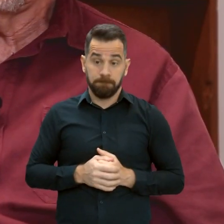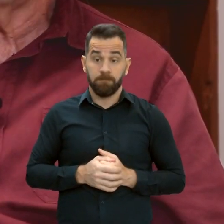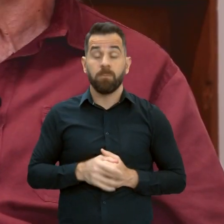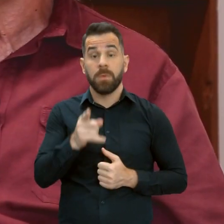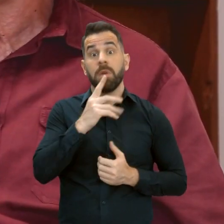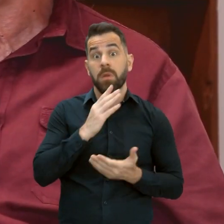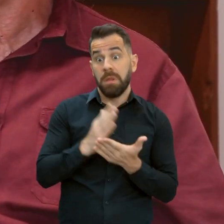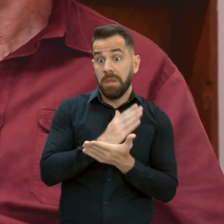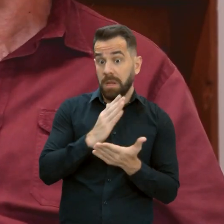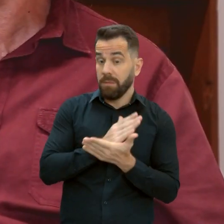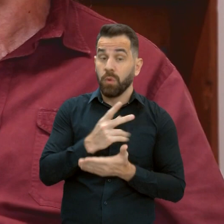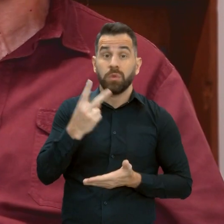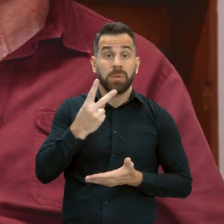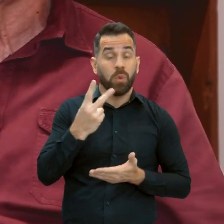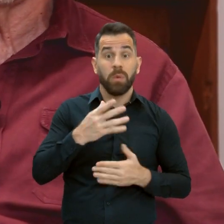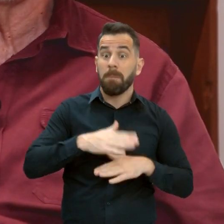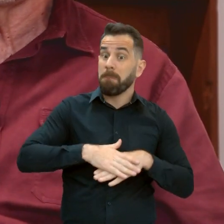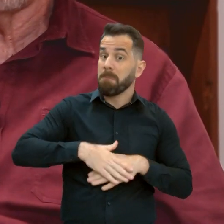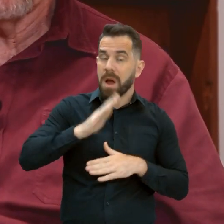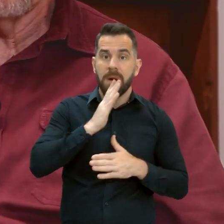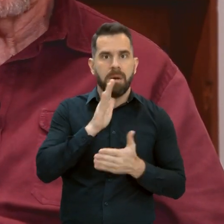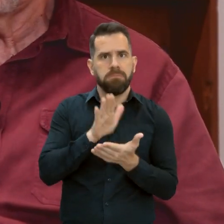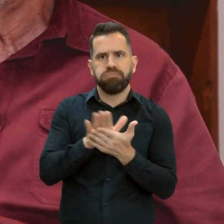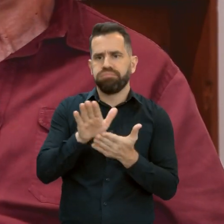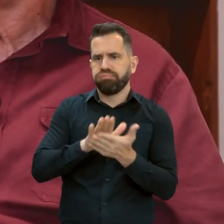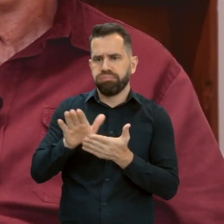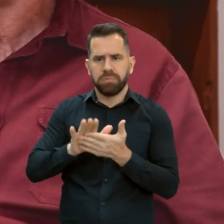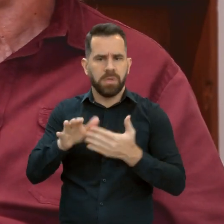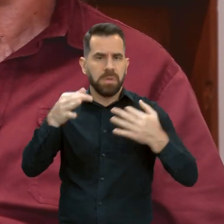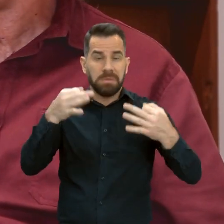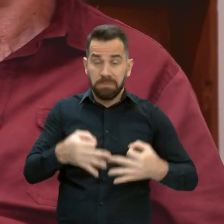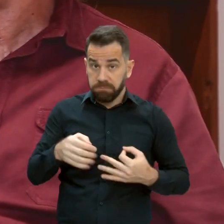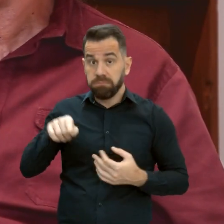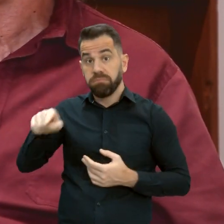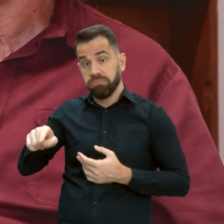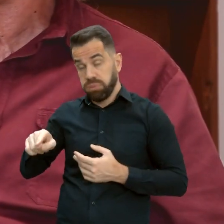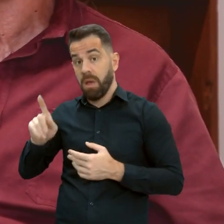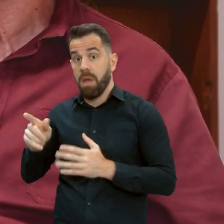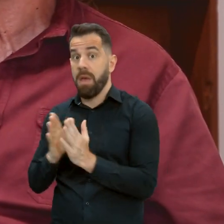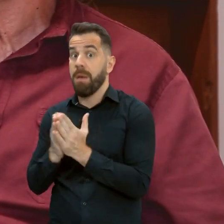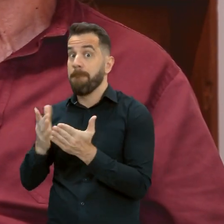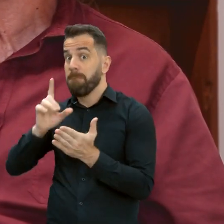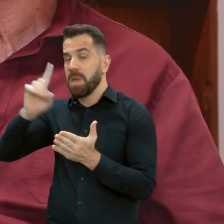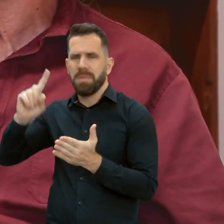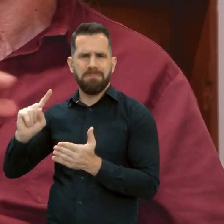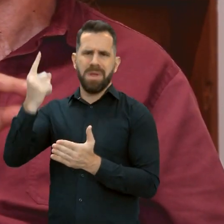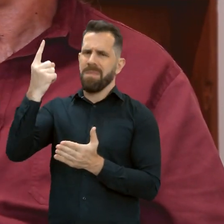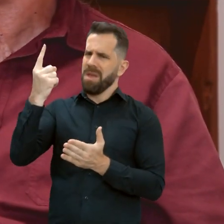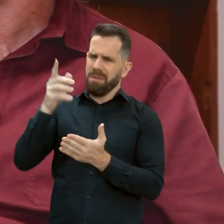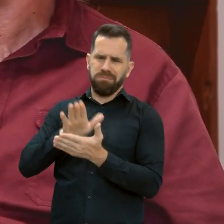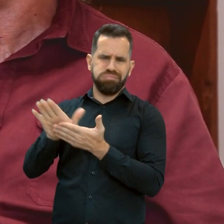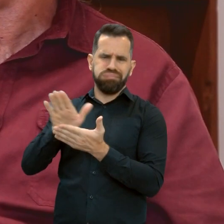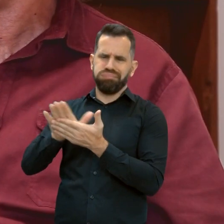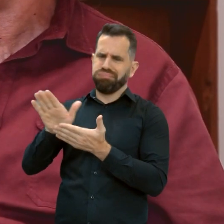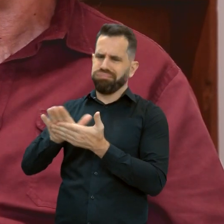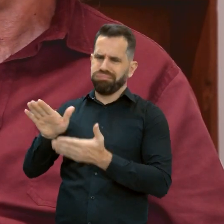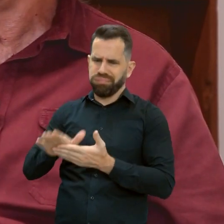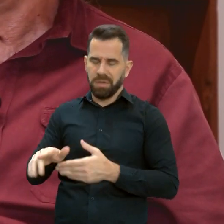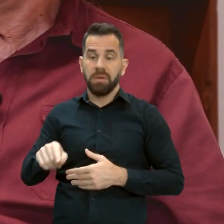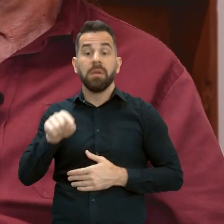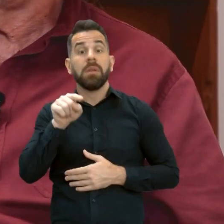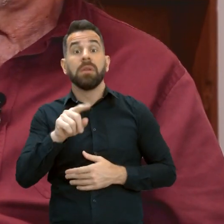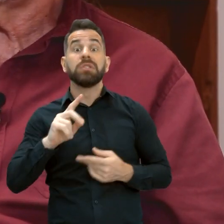história. O livro mais publicado da história é a Bíblia, e o segundo livro mais publicado na história é o livro Os Elementos, de